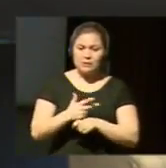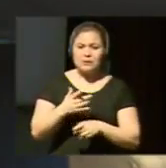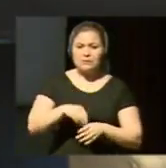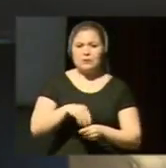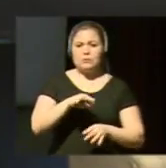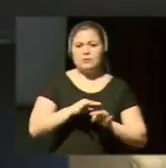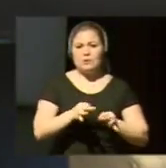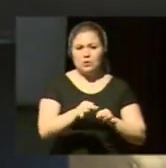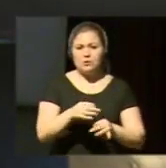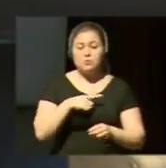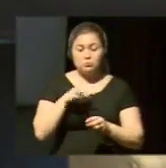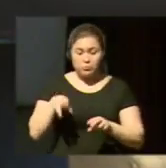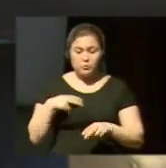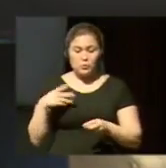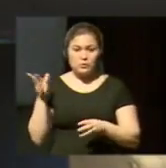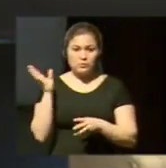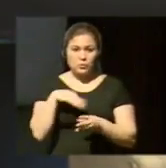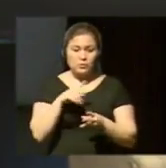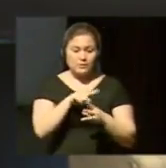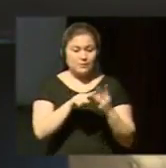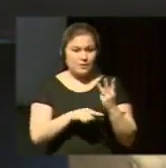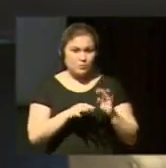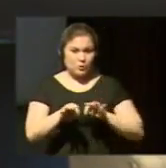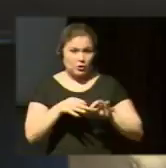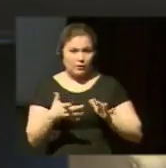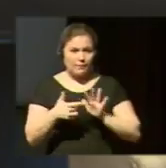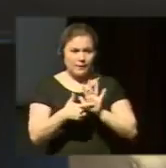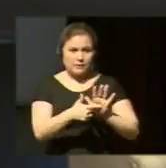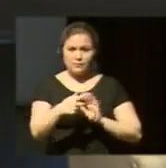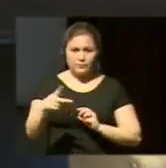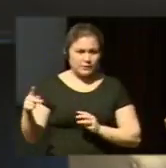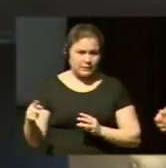isso eu trouxe três projetos que eu quero apresentar a vocês.